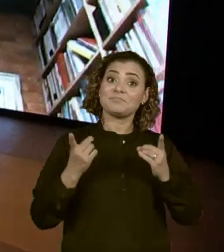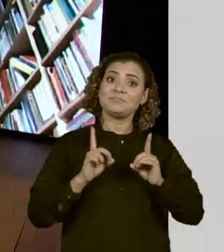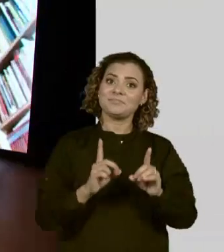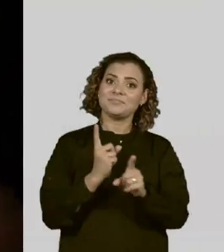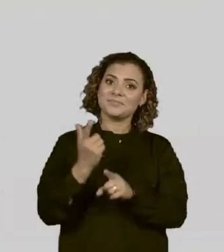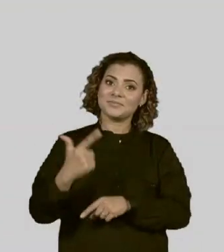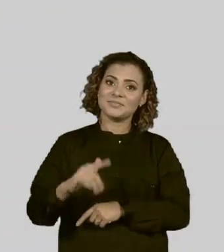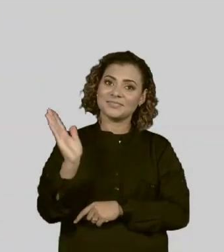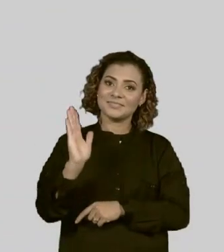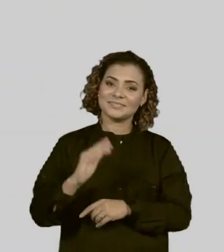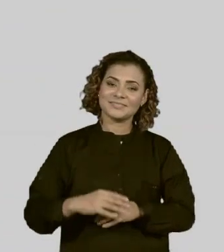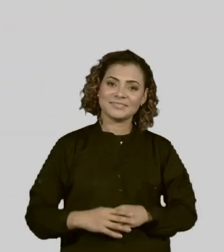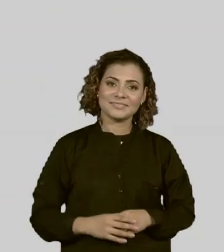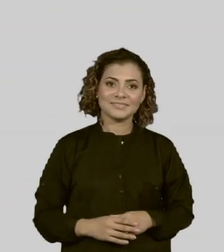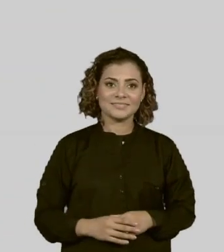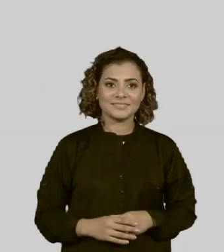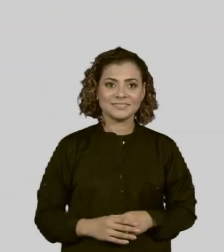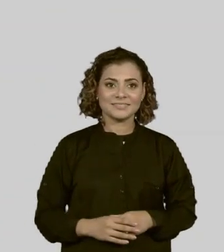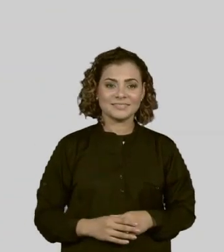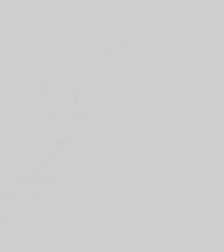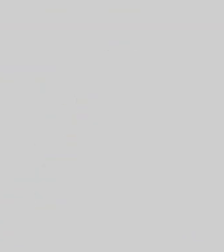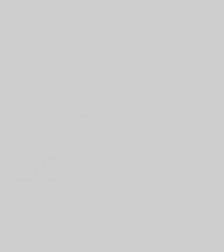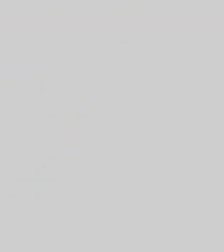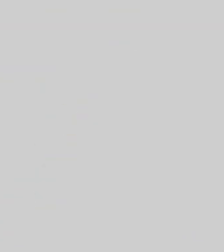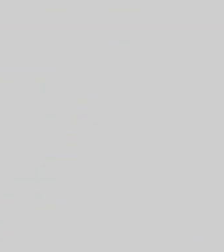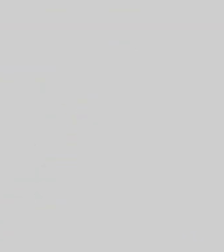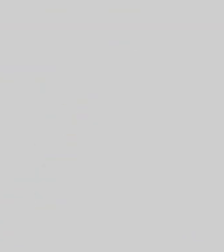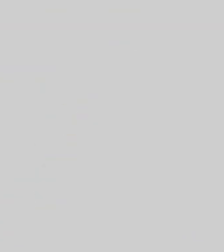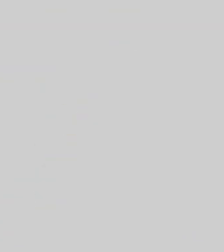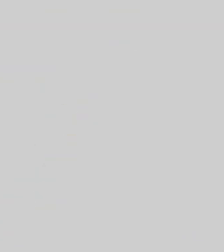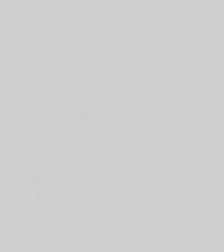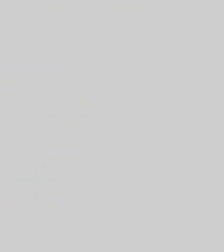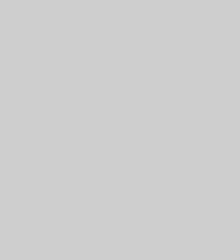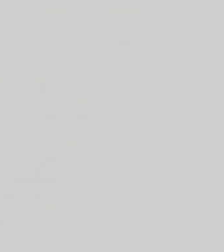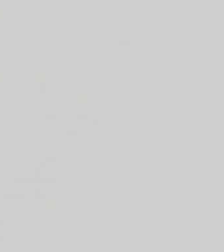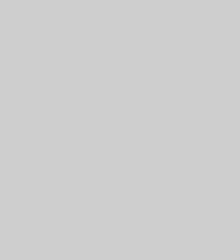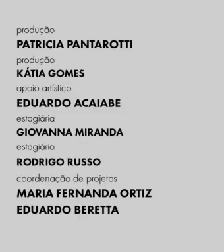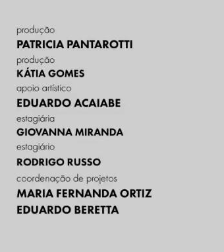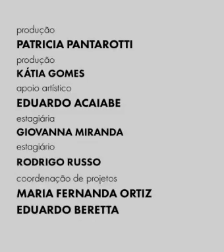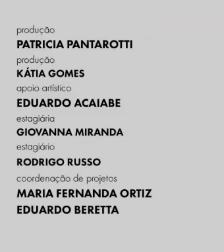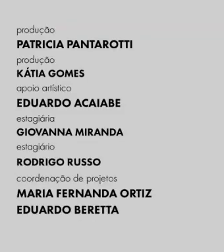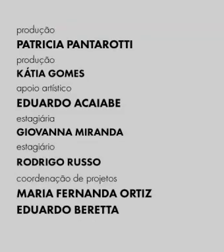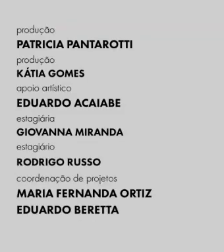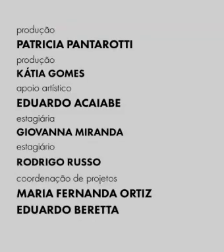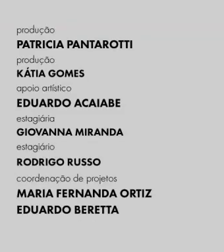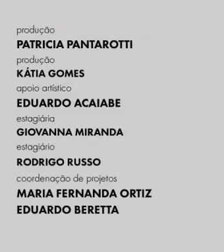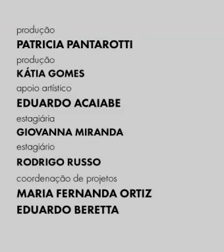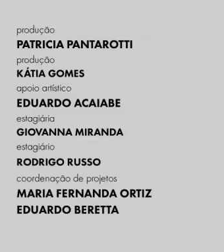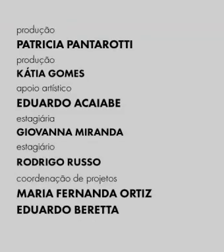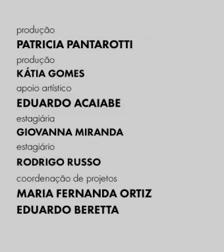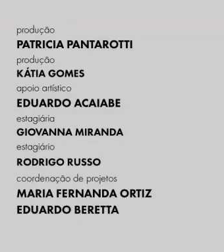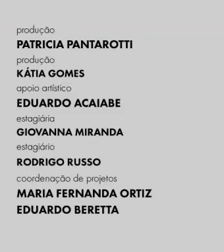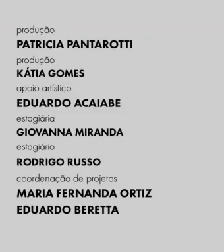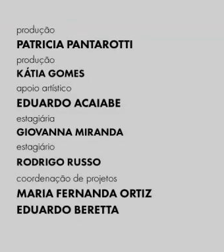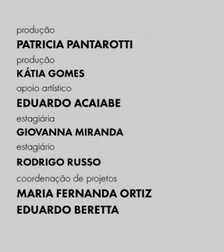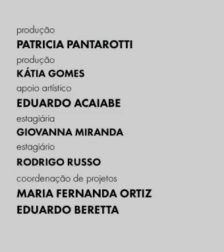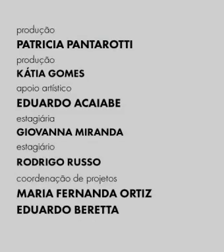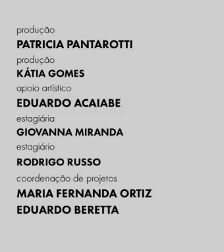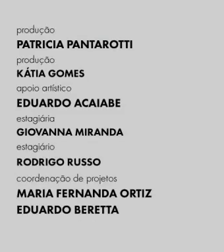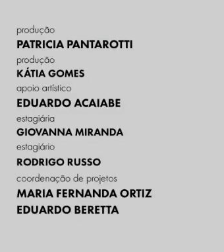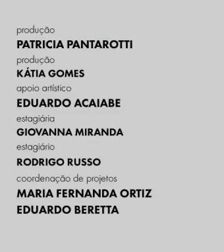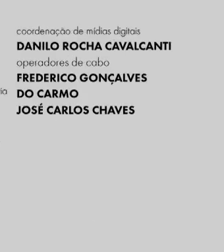Com certeza absoluta. Vai ter uma para vocês. Obrigado, Ulisses. Até uma próxima. Tchau. Obrigada. Obrigado a vocês. Tchau, tchau. Até o